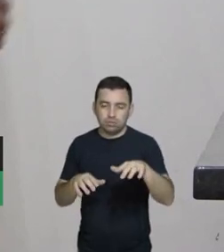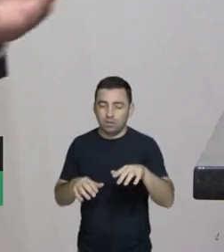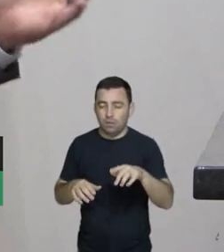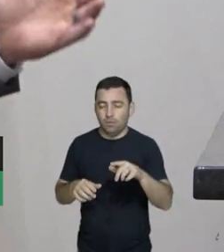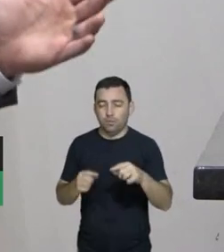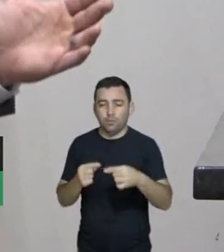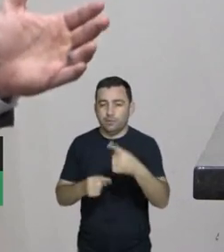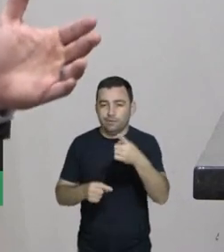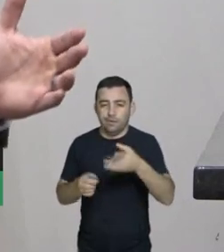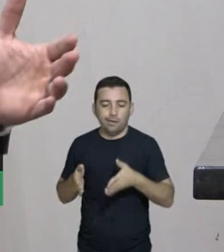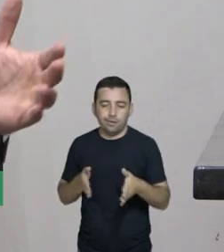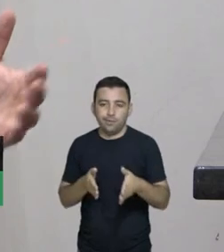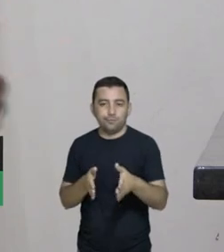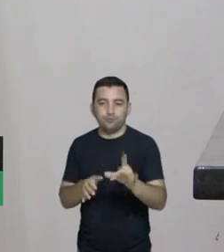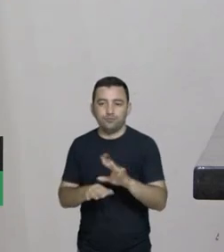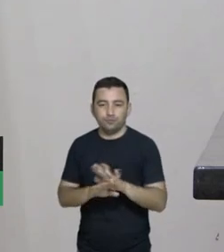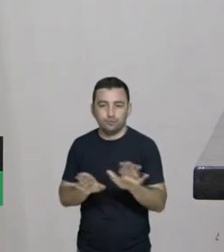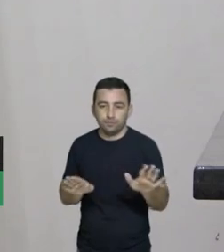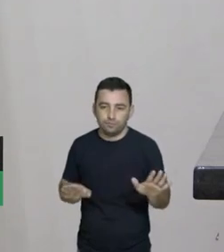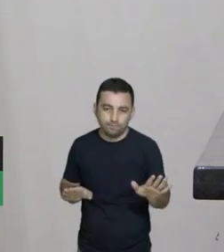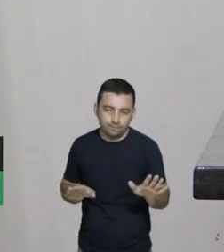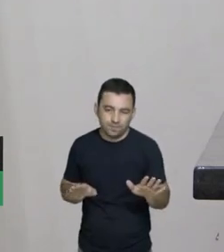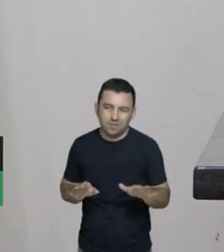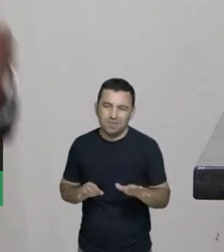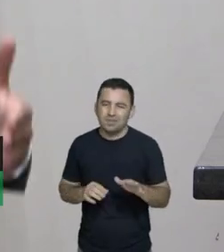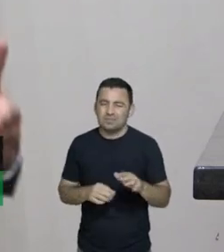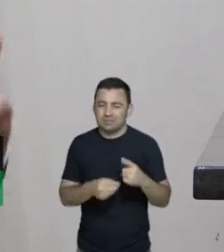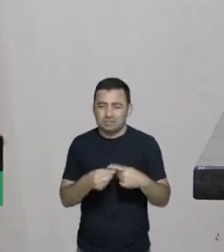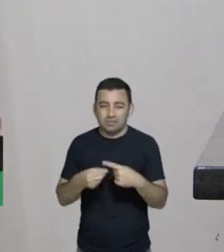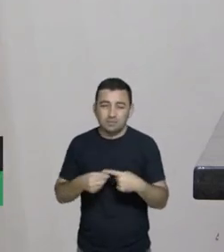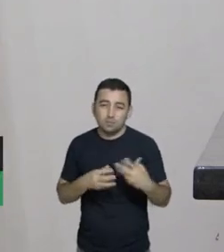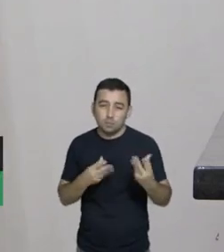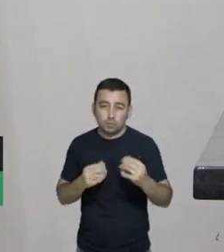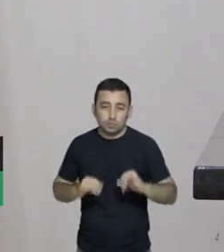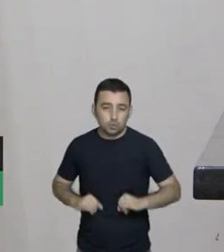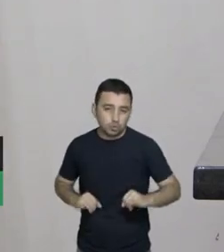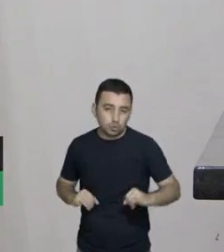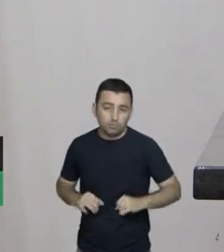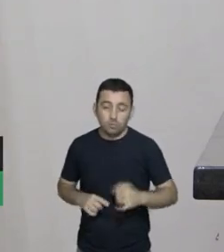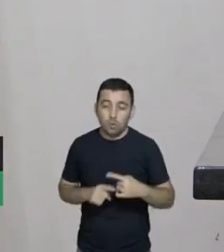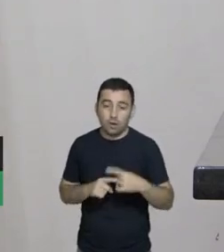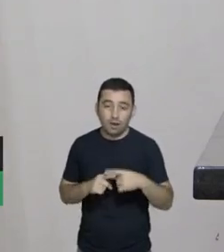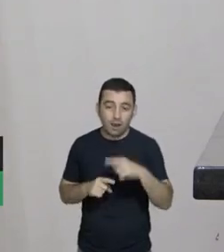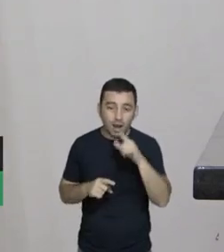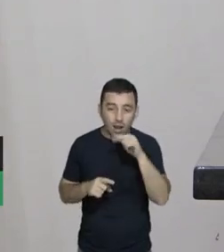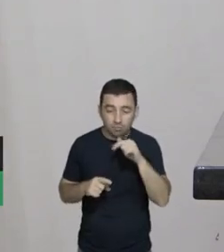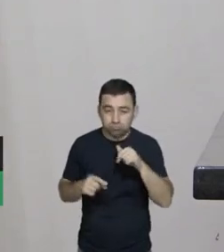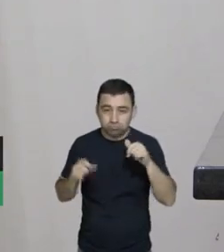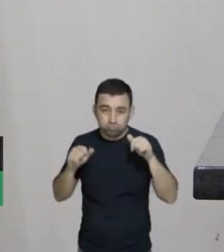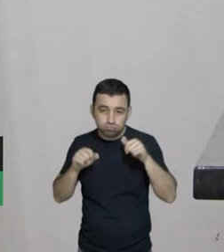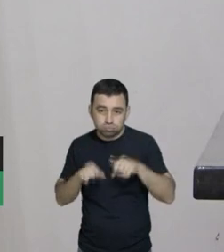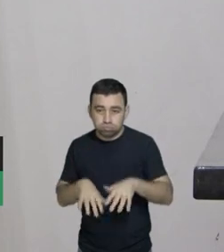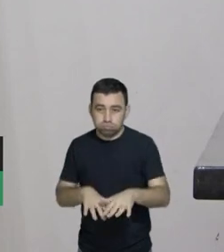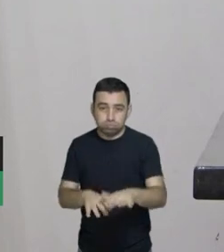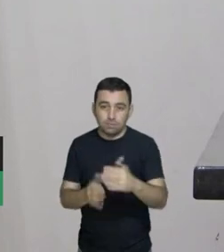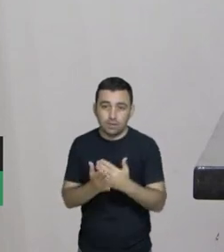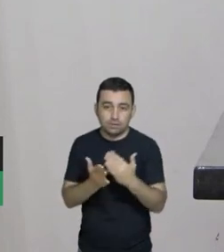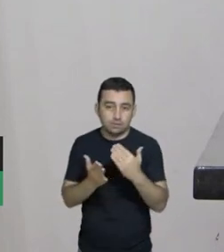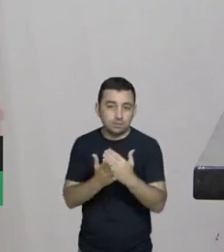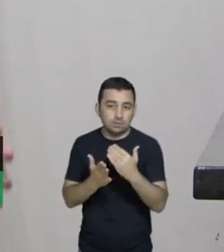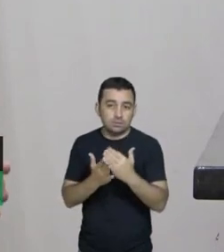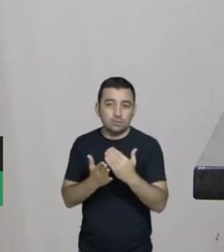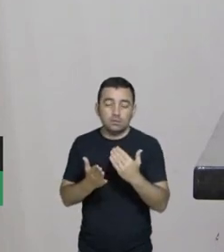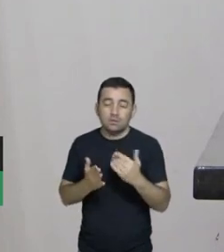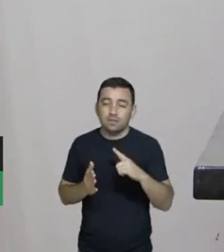como outras cidades do Estado que estão sofrendo por força da água nesse quesito de enchente. Nós estamos sofrendo com alguns